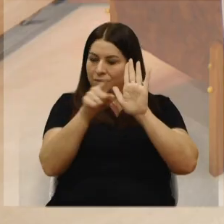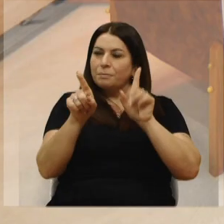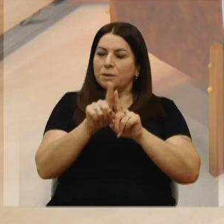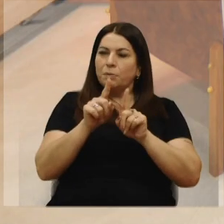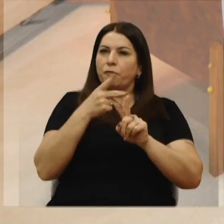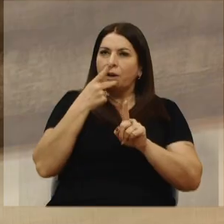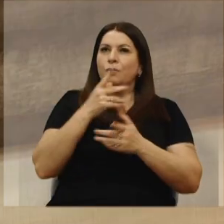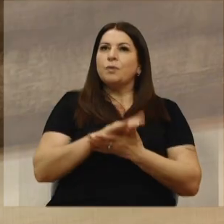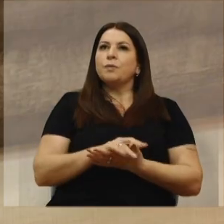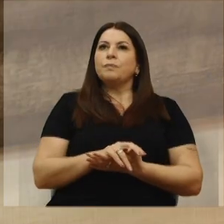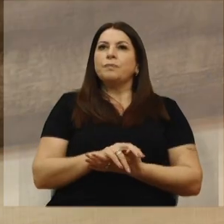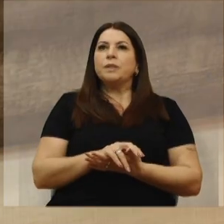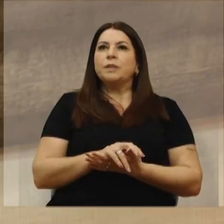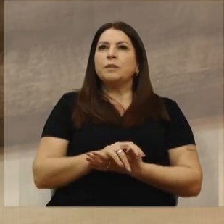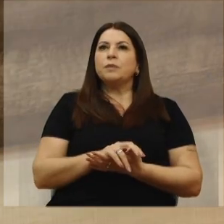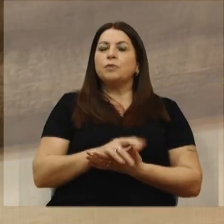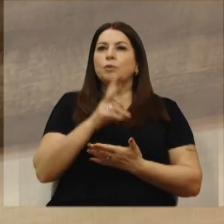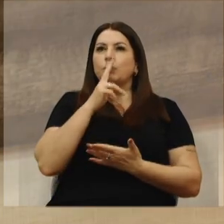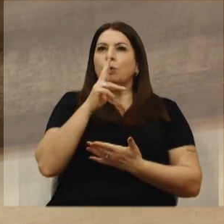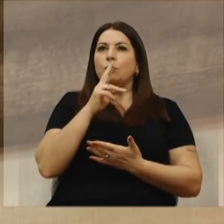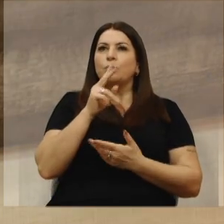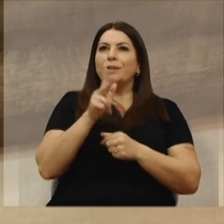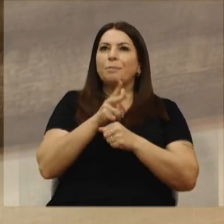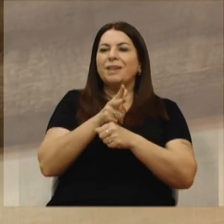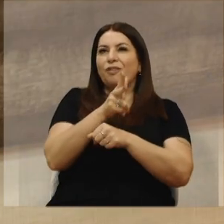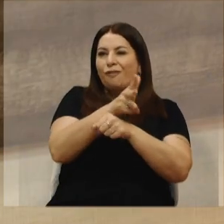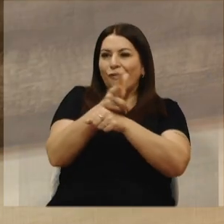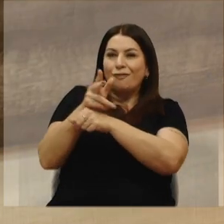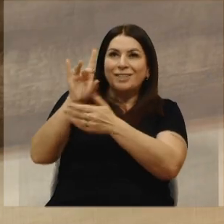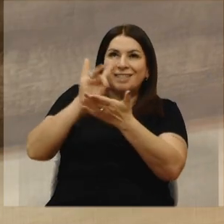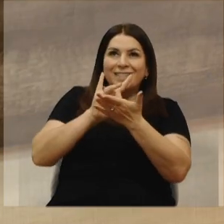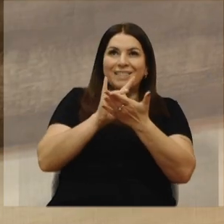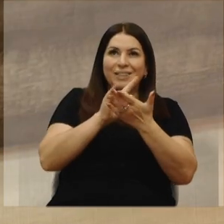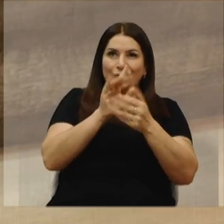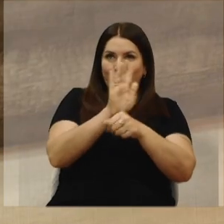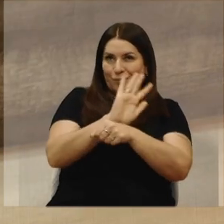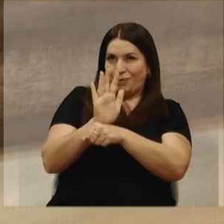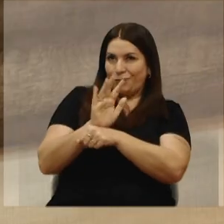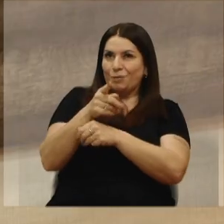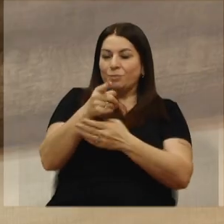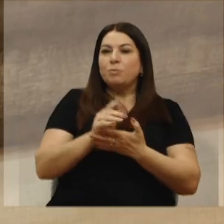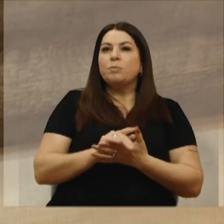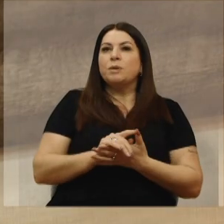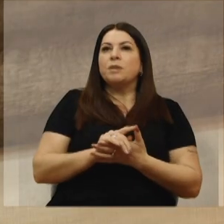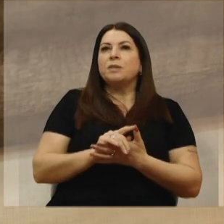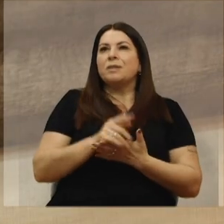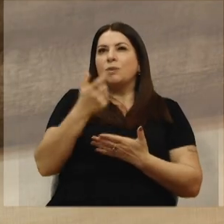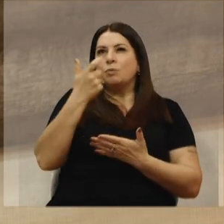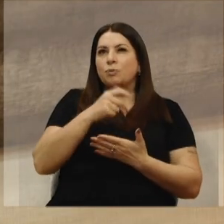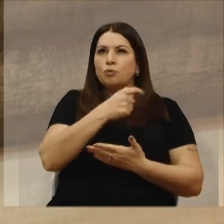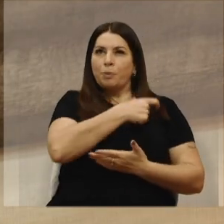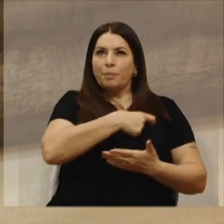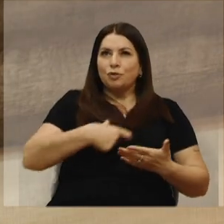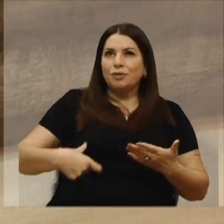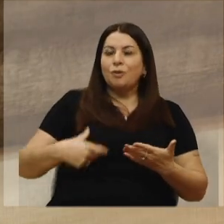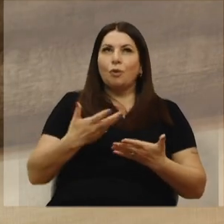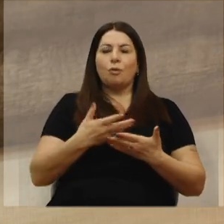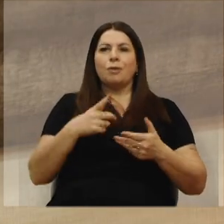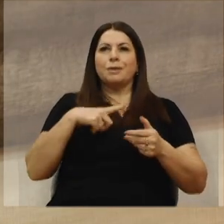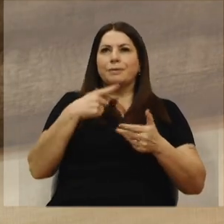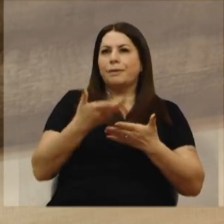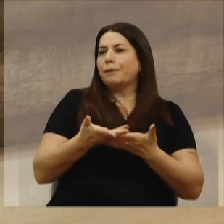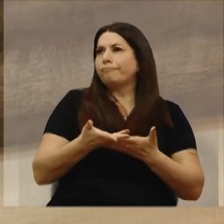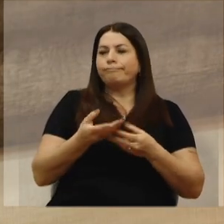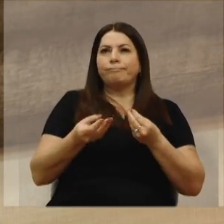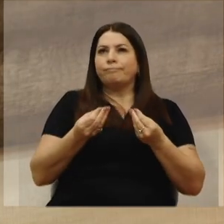até citaste, no sentido de uma cobertura oficialesca pelos filmes. Tu citaste aqui o